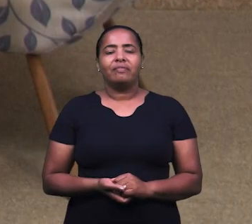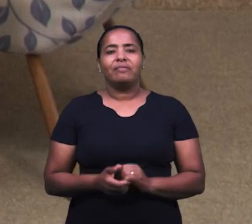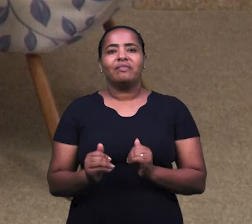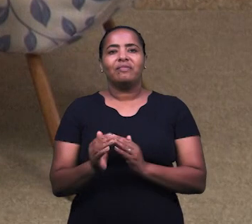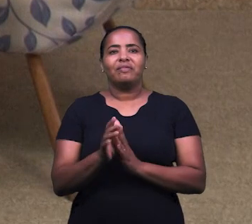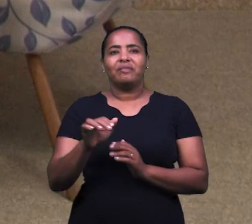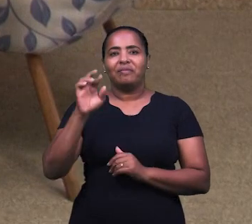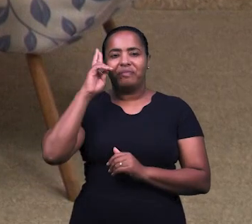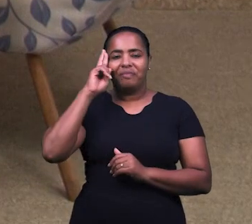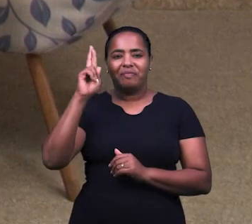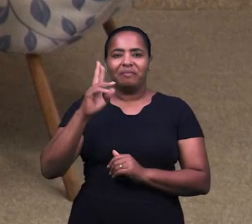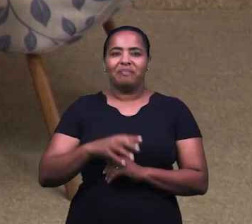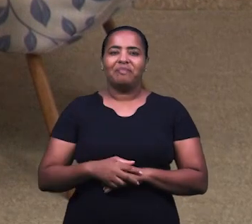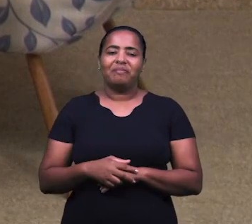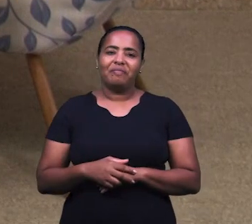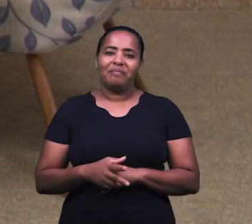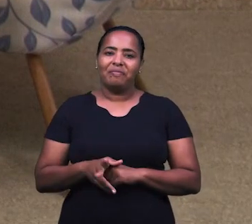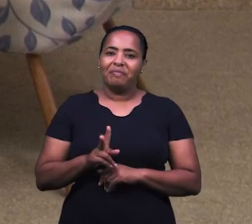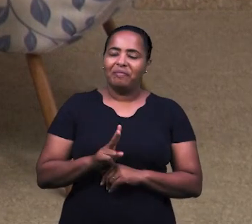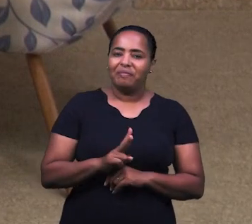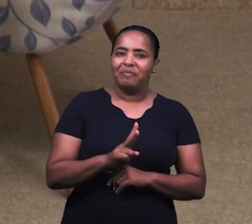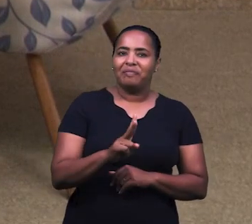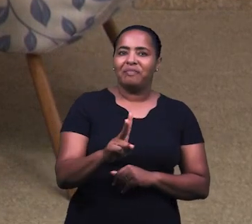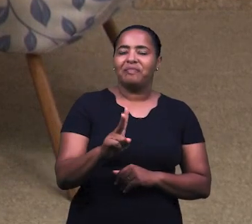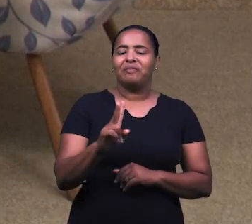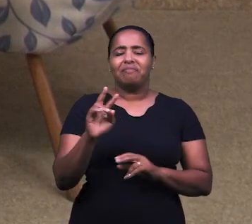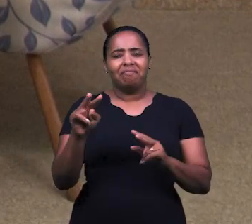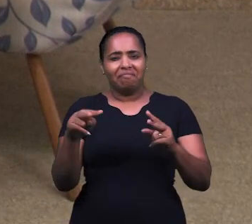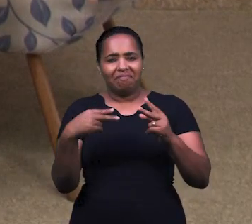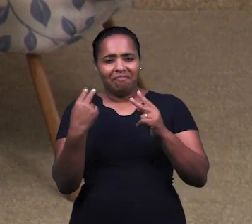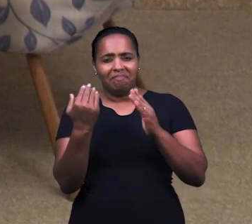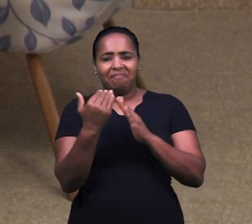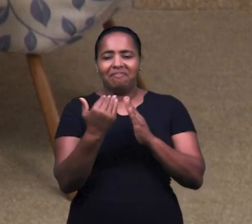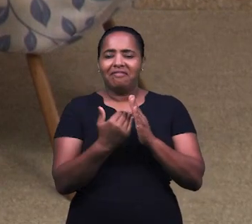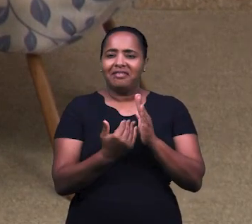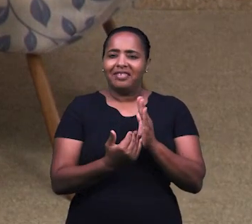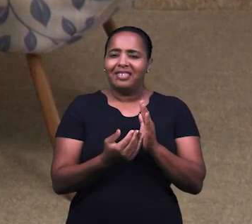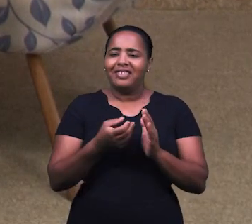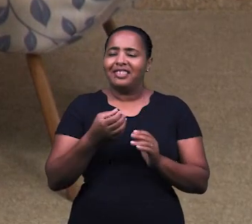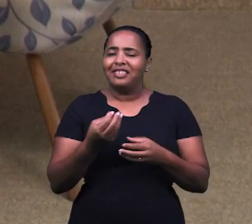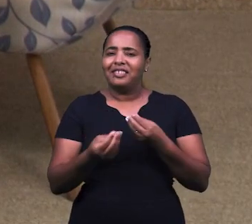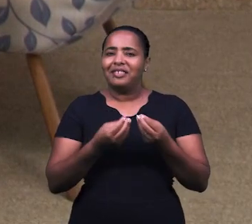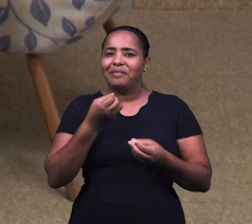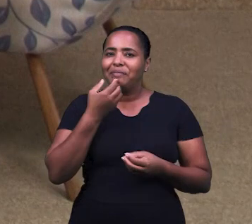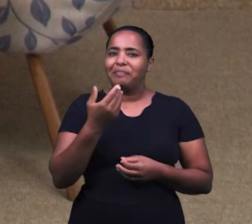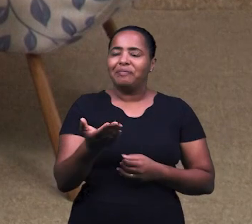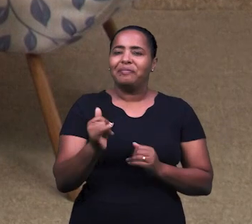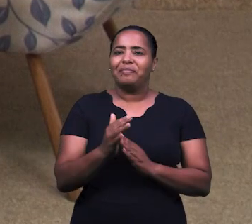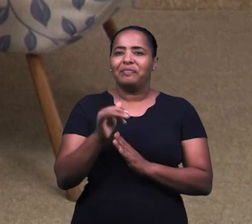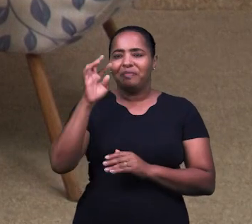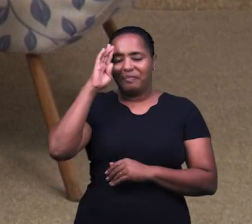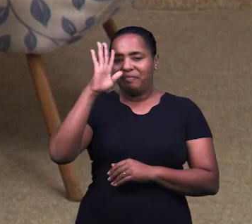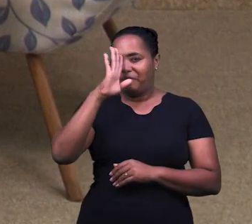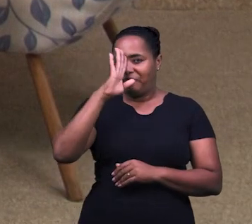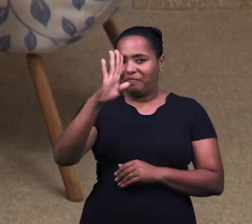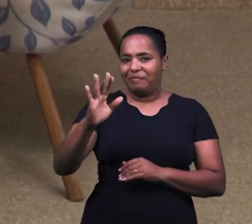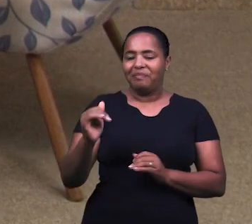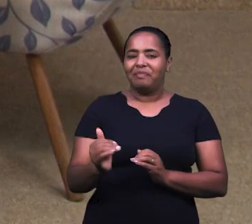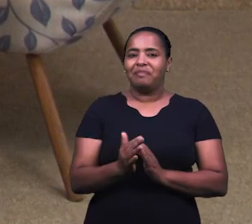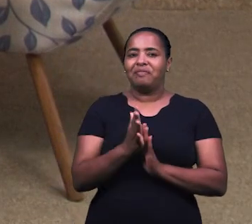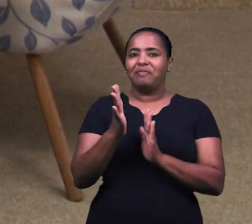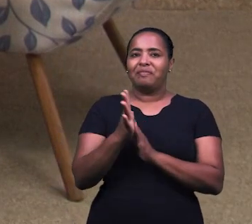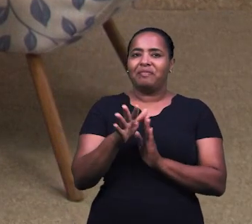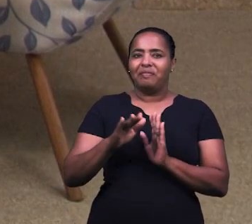Louvado seja o nome do Senhor. Os irmãos sempre, quando assistem o programa, nos vêm falar como é bom louvarmos ao Senhor, principalmente